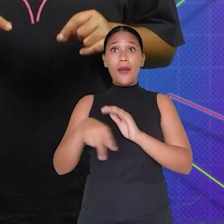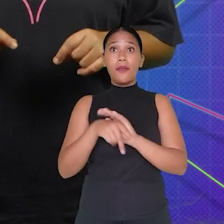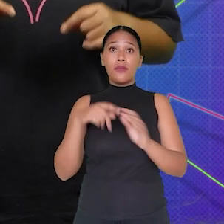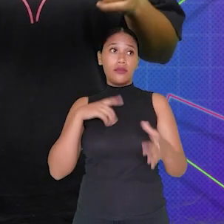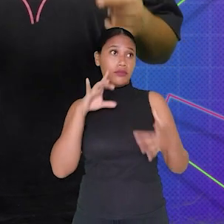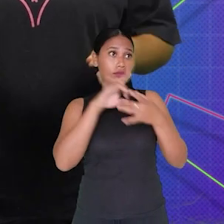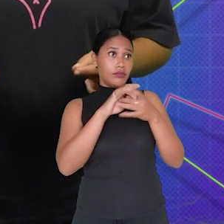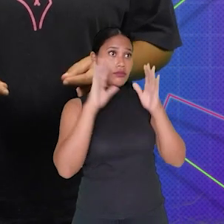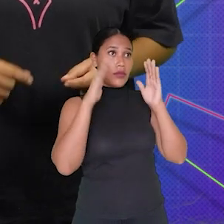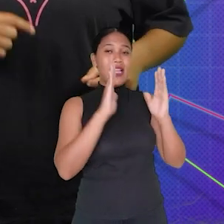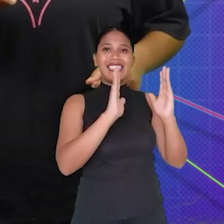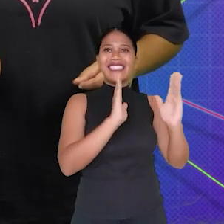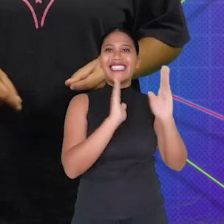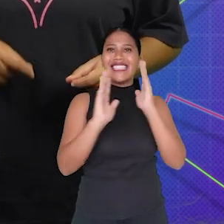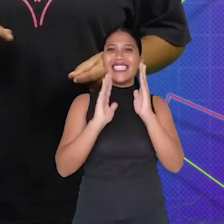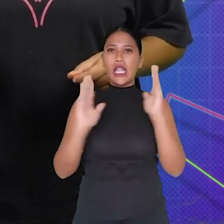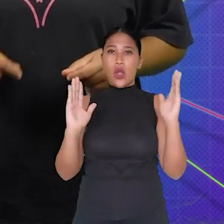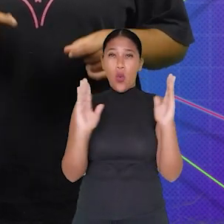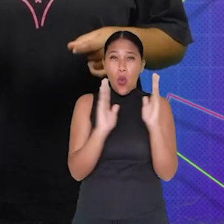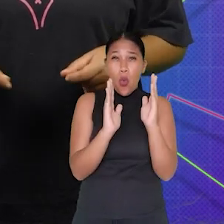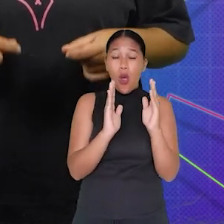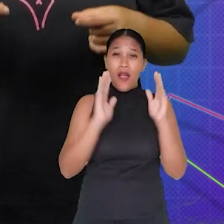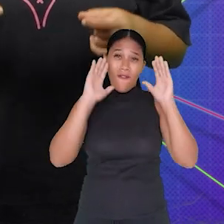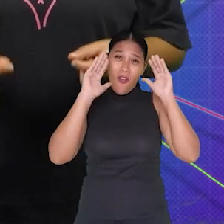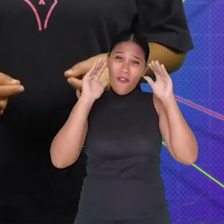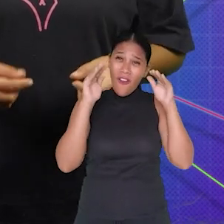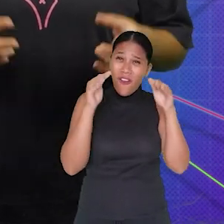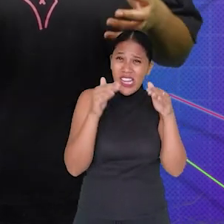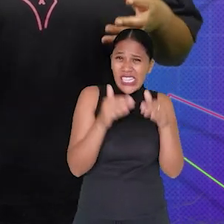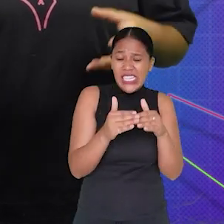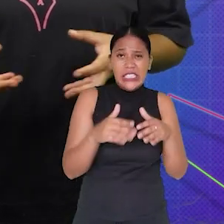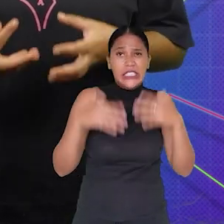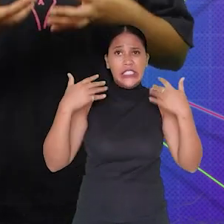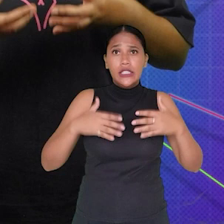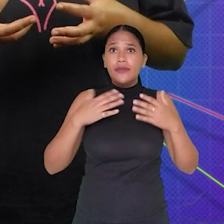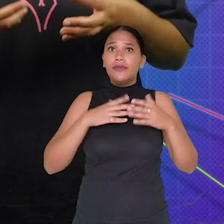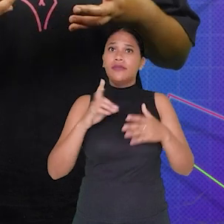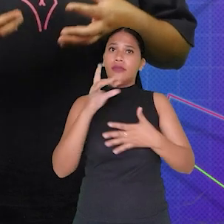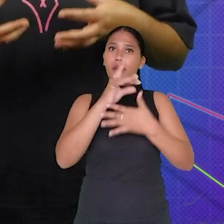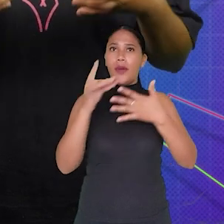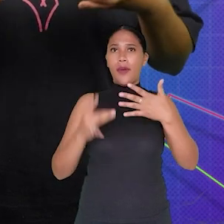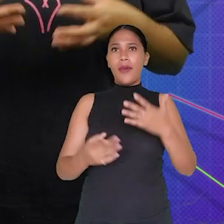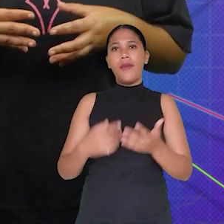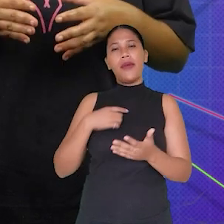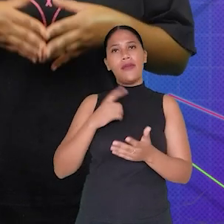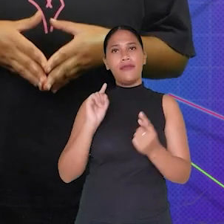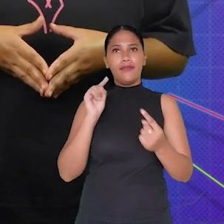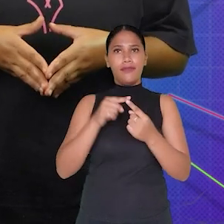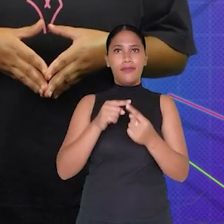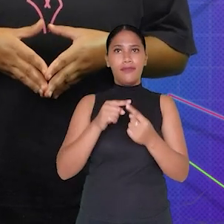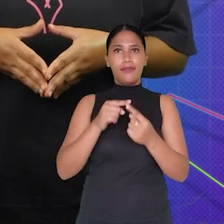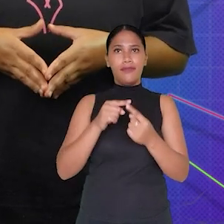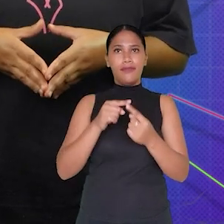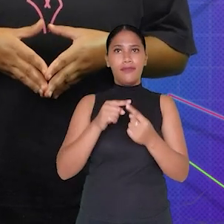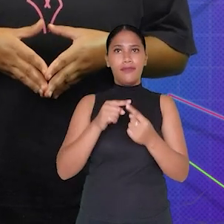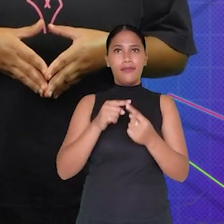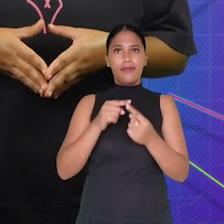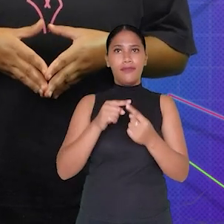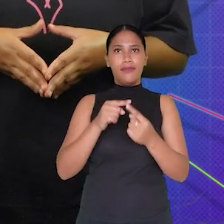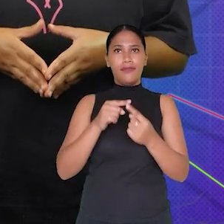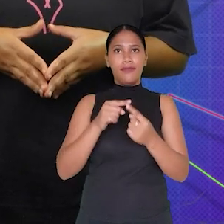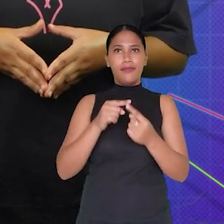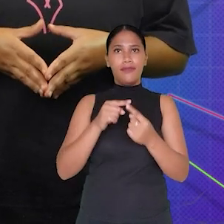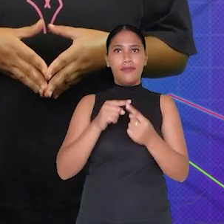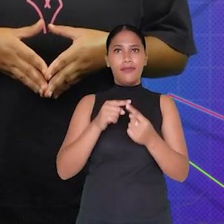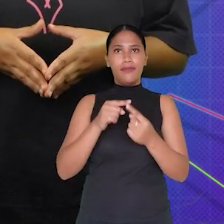que se concentra em sprints, que são ciclos curtos e intensos de trabalho em que a equipe se dedica a um conjunto específico de tarefas. Na tela aparece a